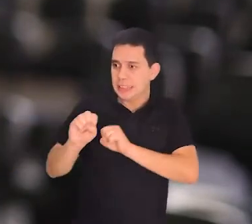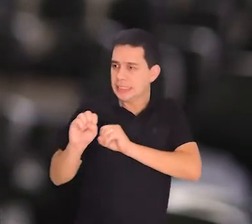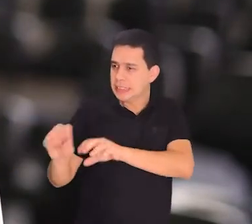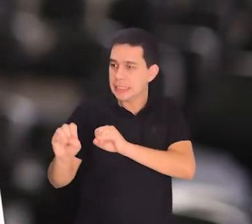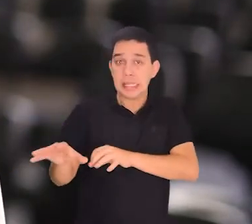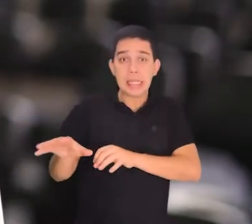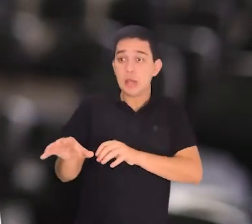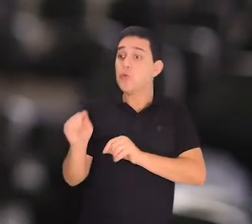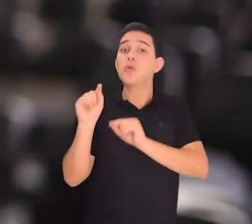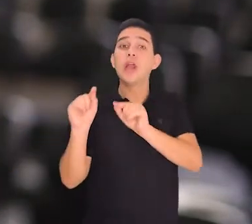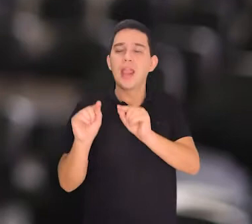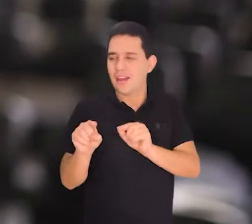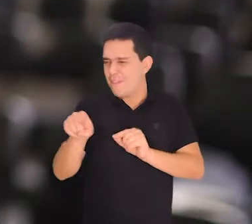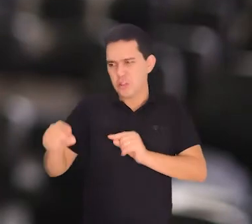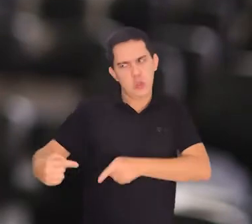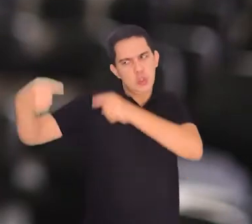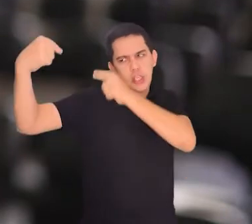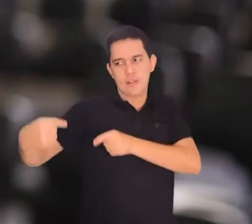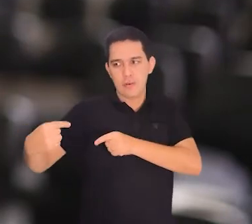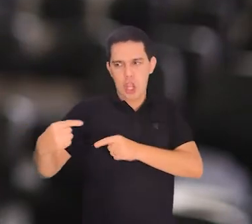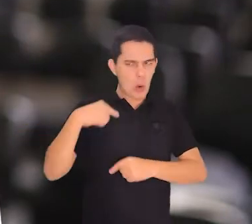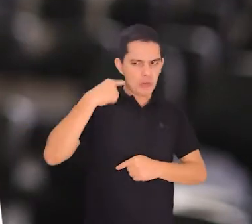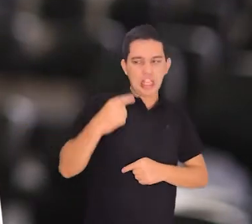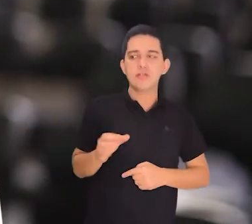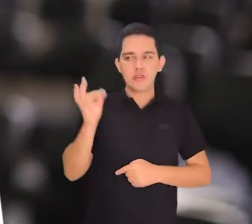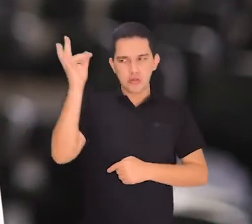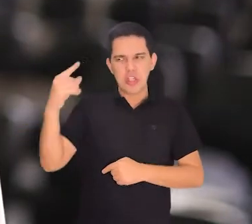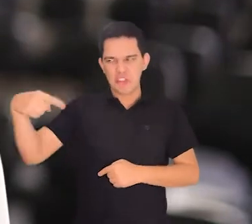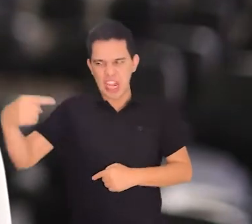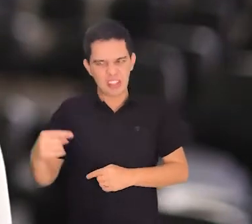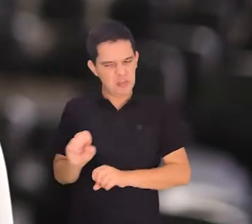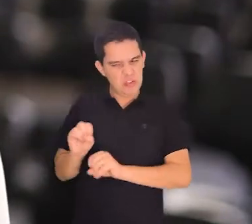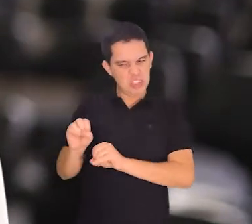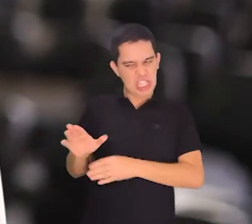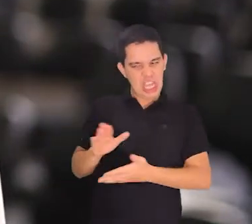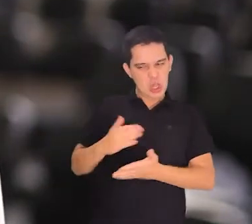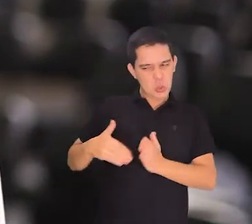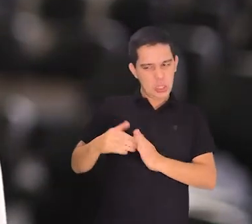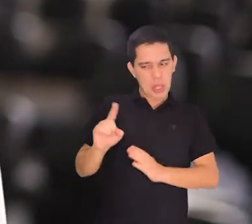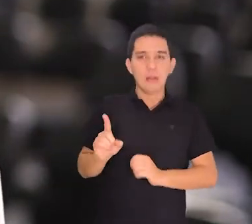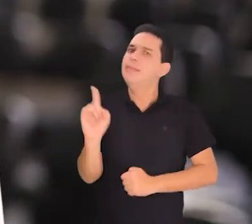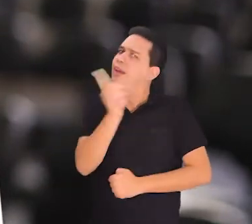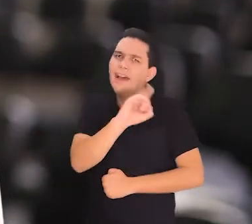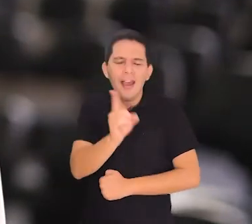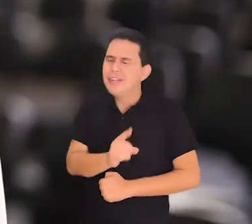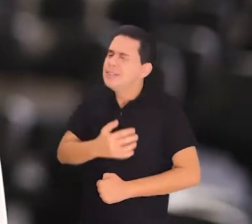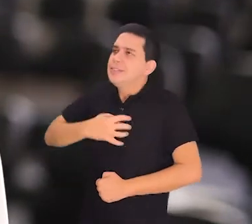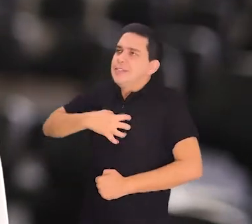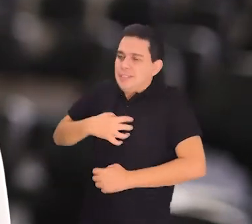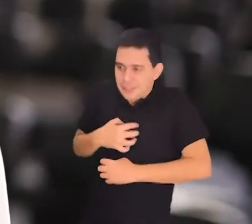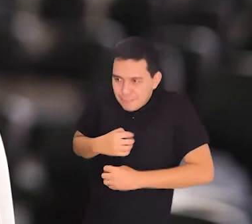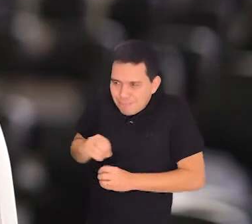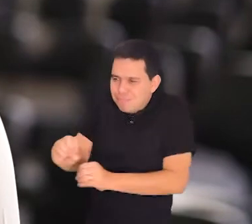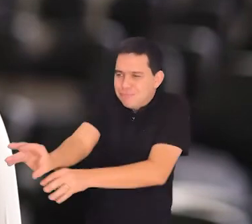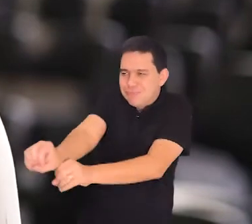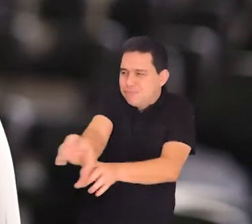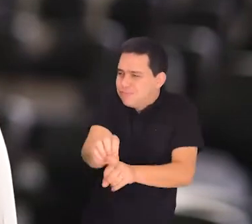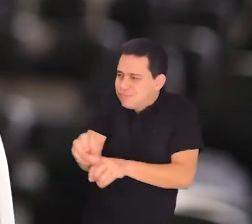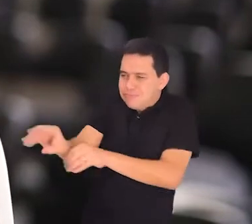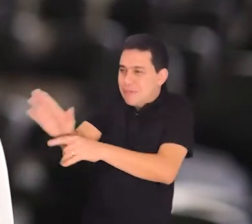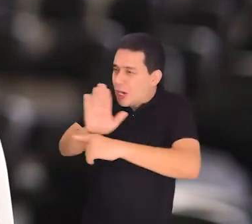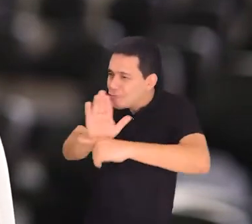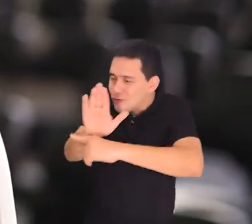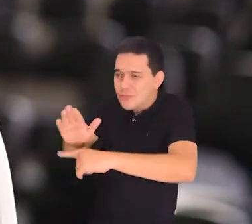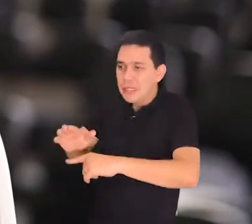que eu estou sempre à disposição. E, de fato, eu trabalho muito com eles. Eu tenho esse contato constante com os meus alunos e eles me têm como referência